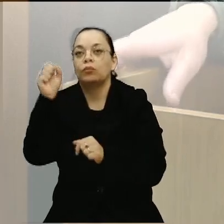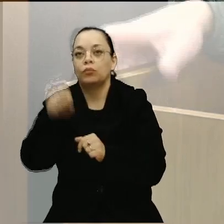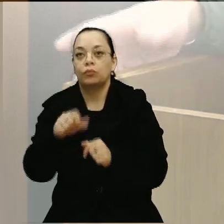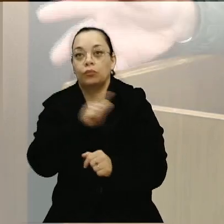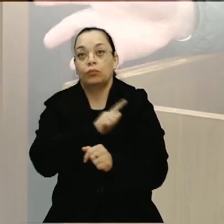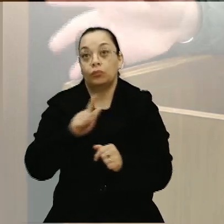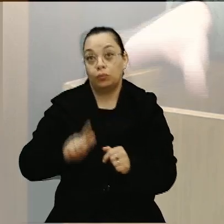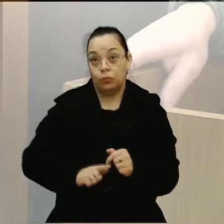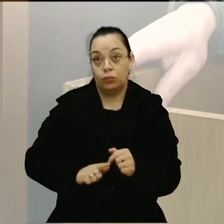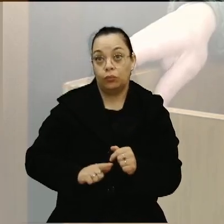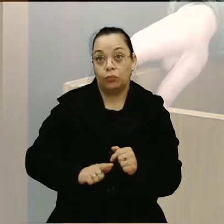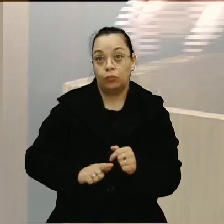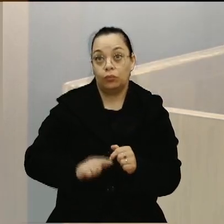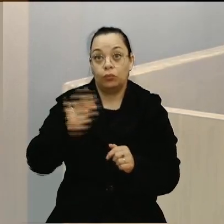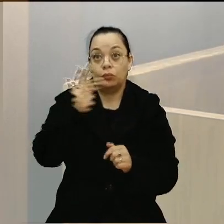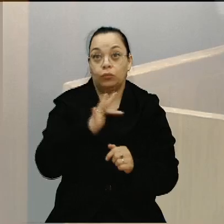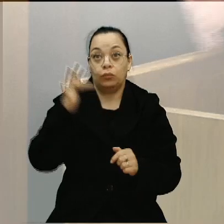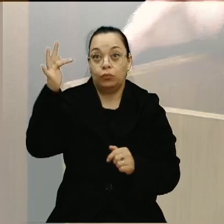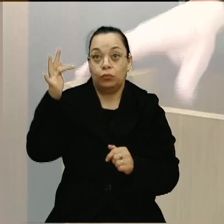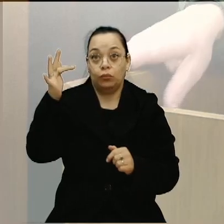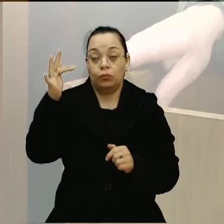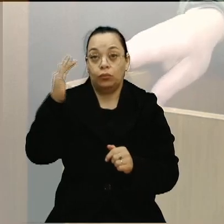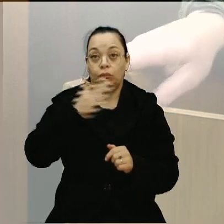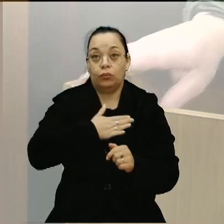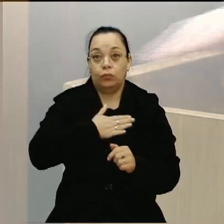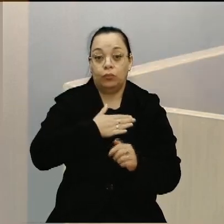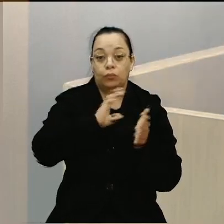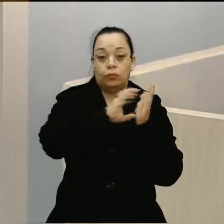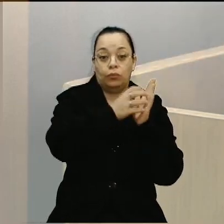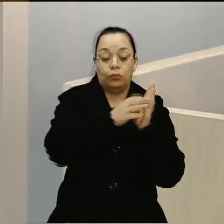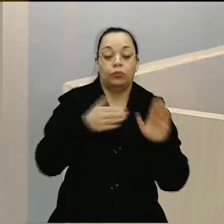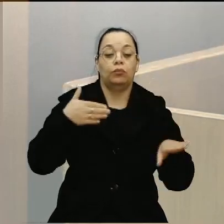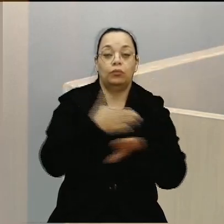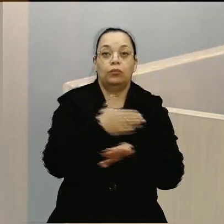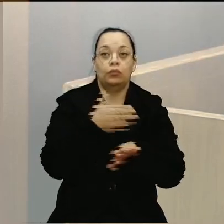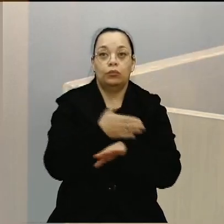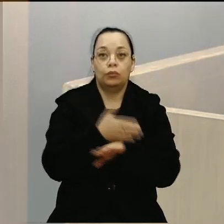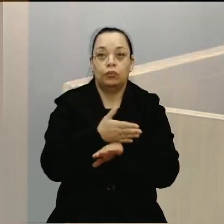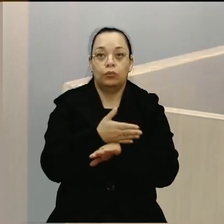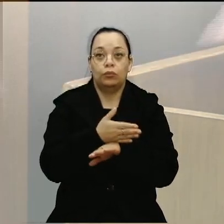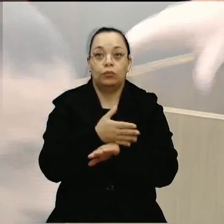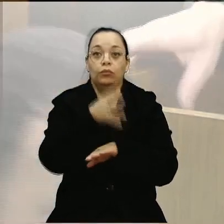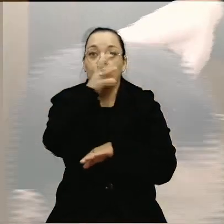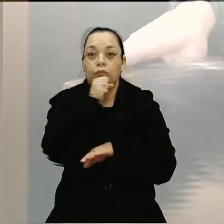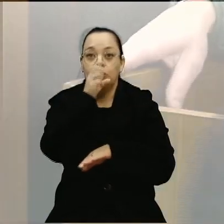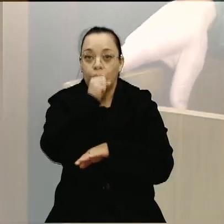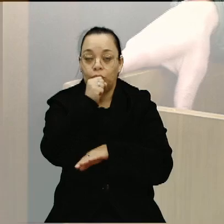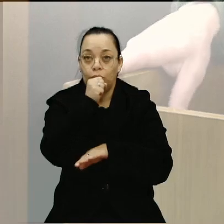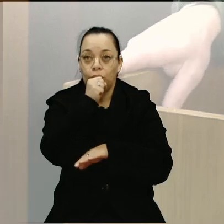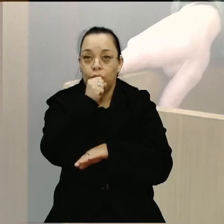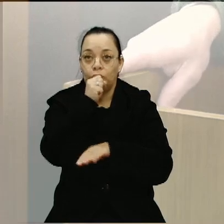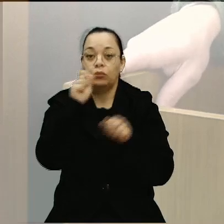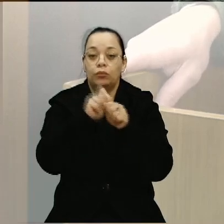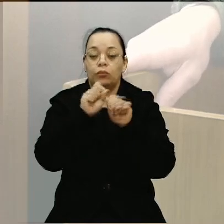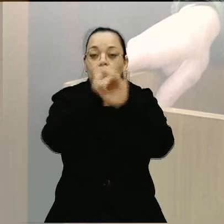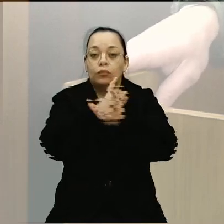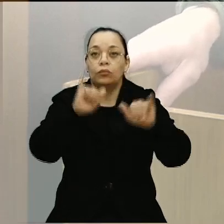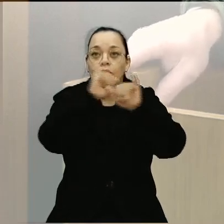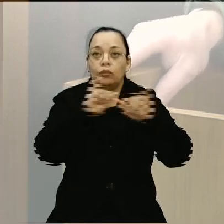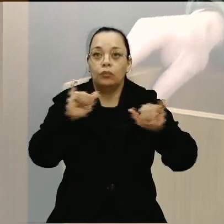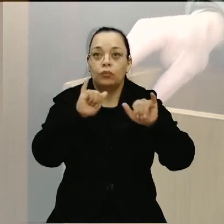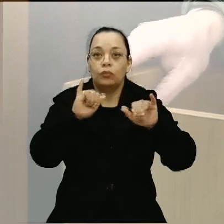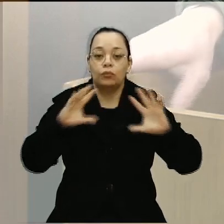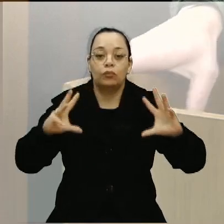governo, federal, inclusive que o meu partido faz parte, no sábado ele fez esse anúncio que pegou todas